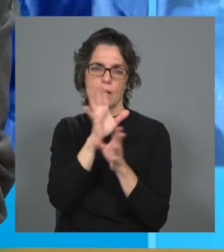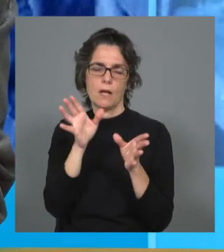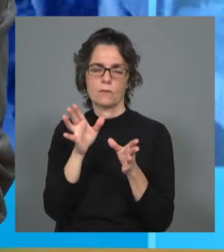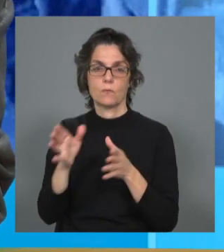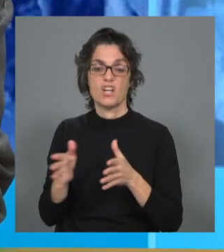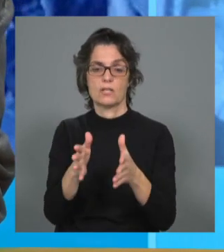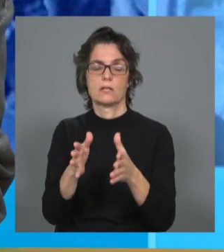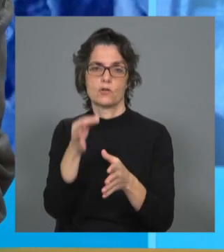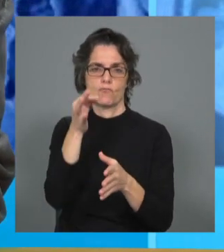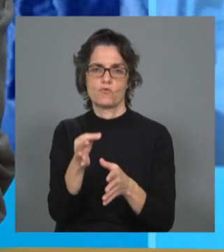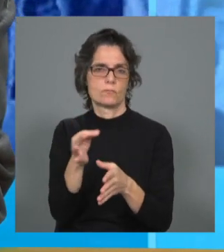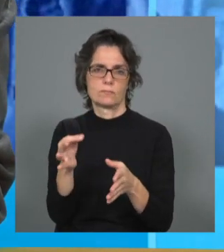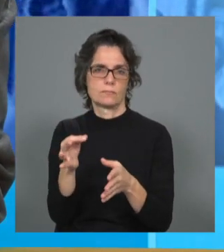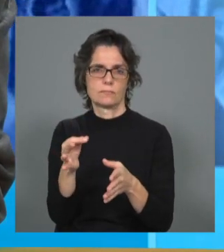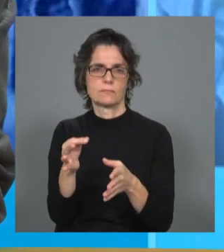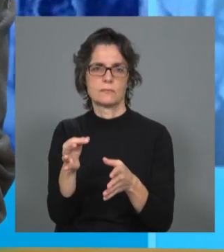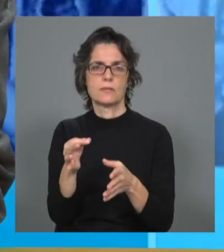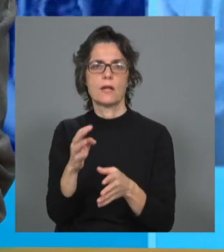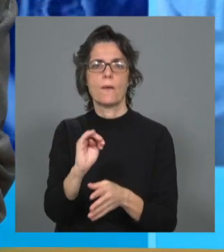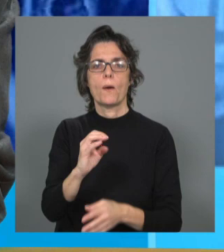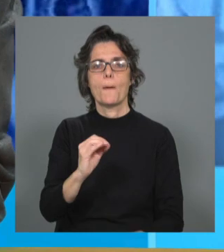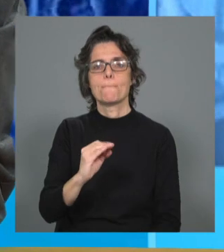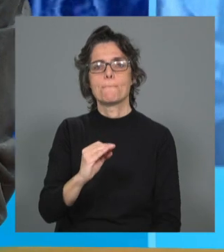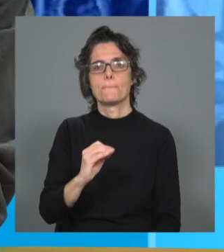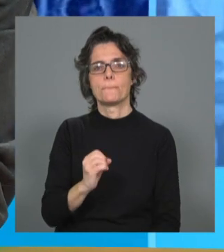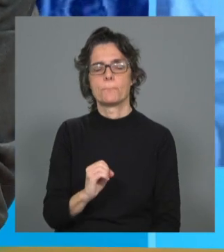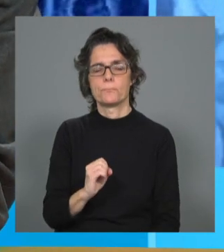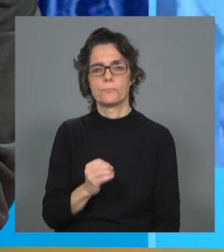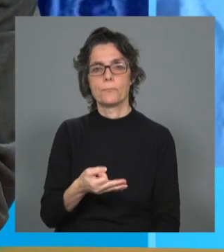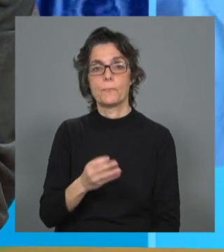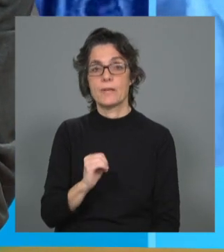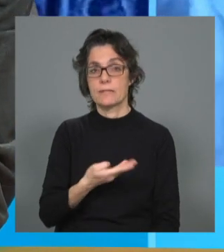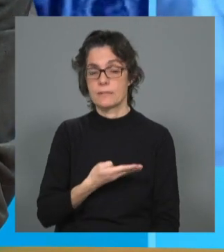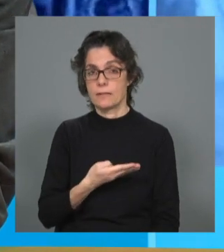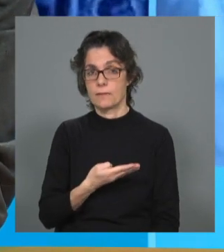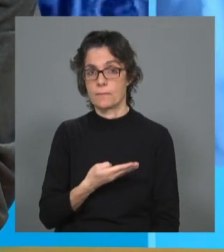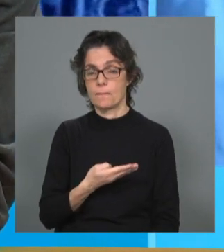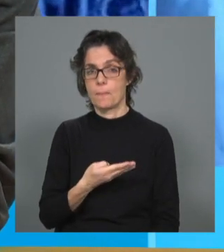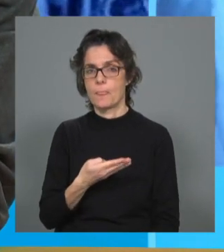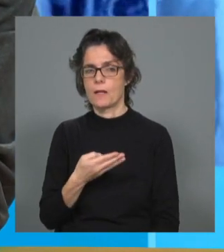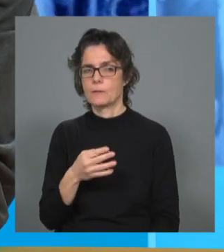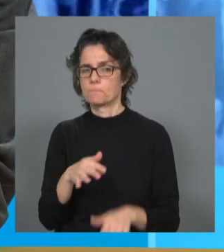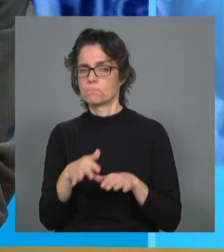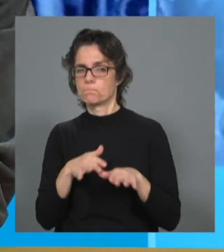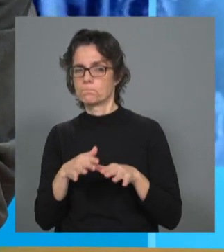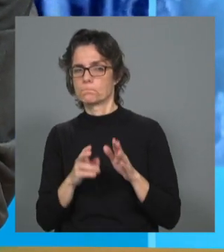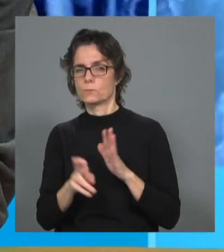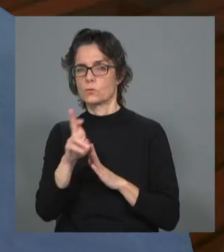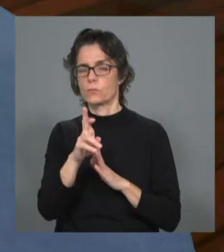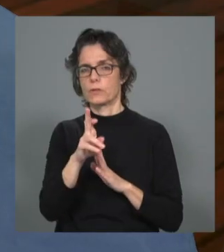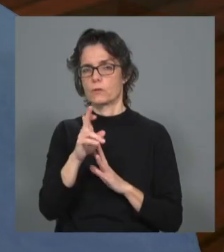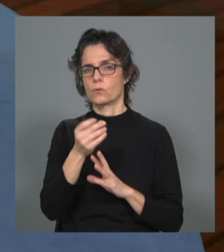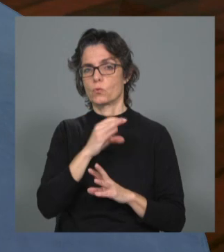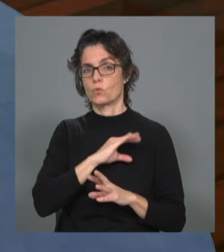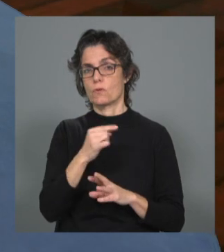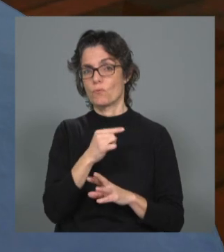de colar o PSD a um certo ceticismo em relação ao aumento do salário mínimo, das pensões, e, portanto,